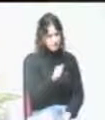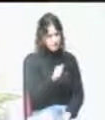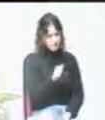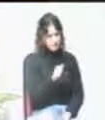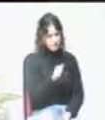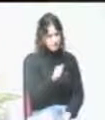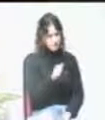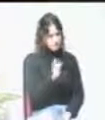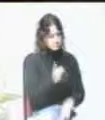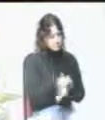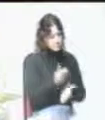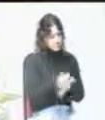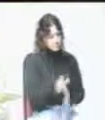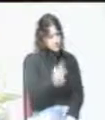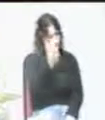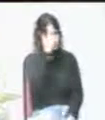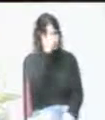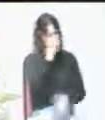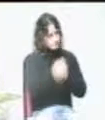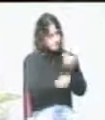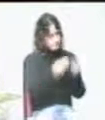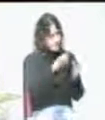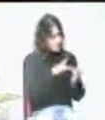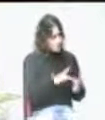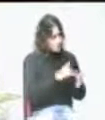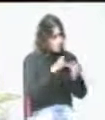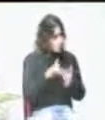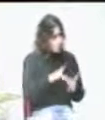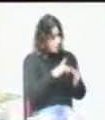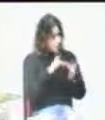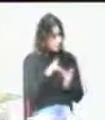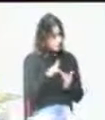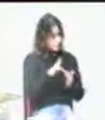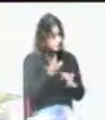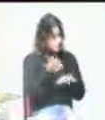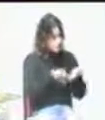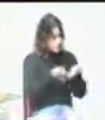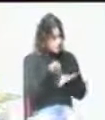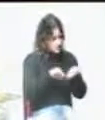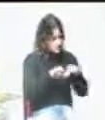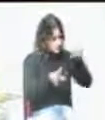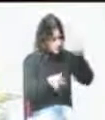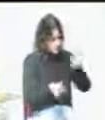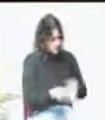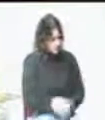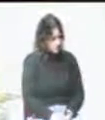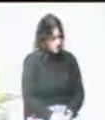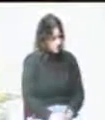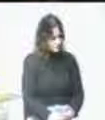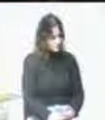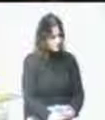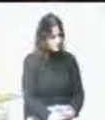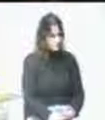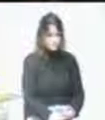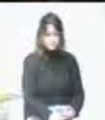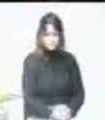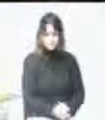hora pensou e articulou amplamente a programação temática.